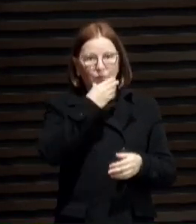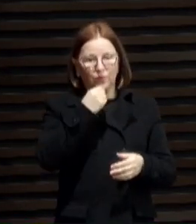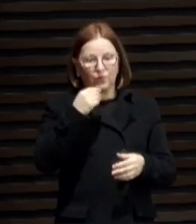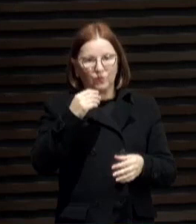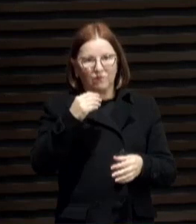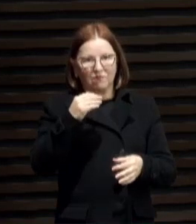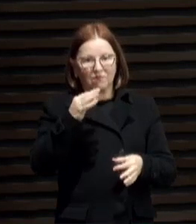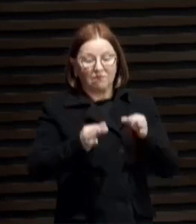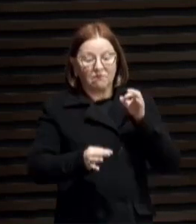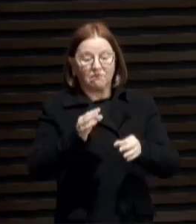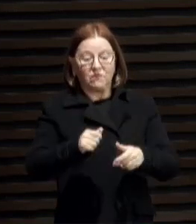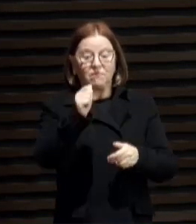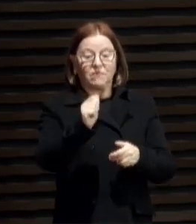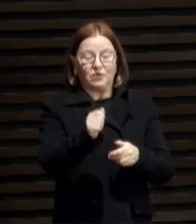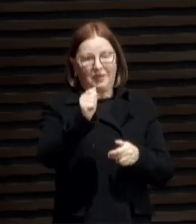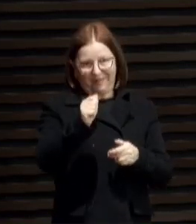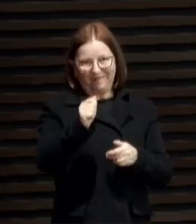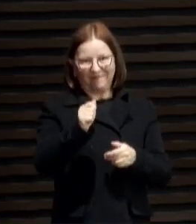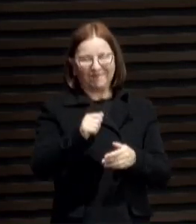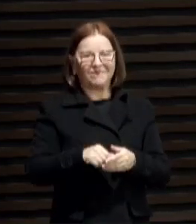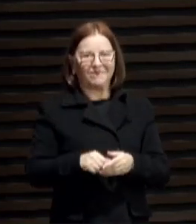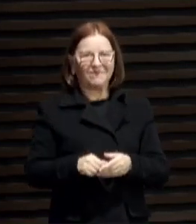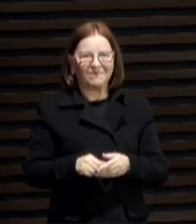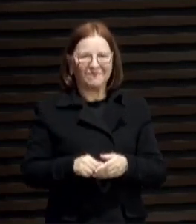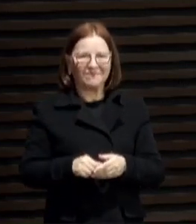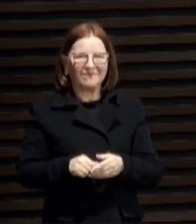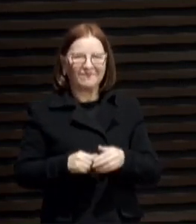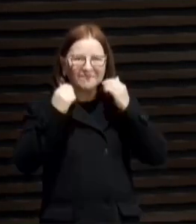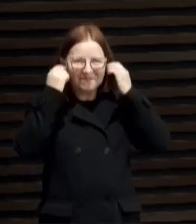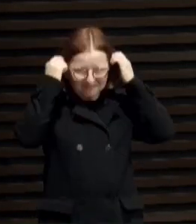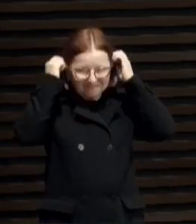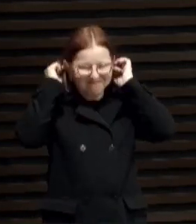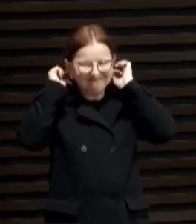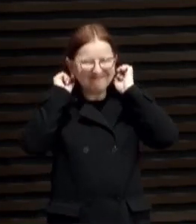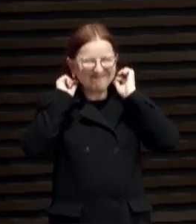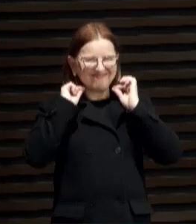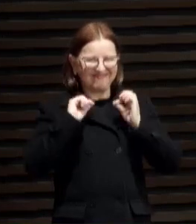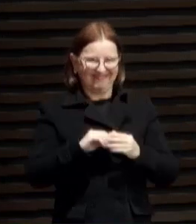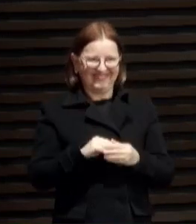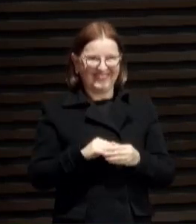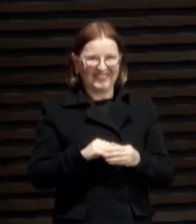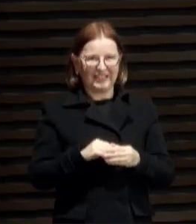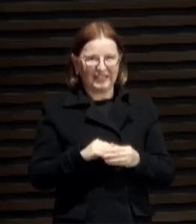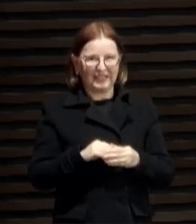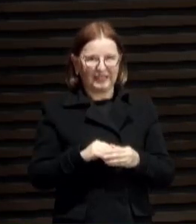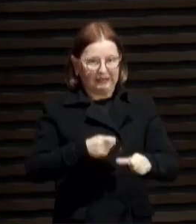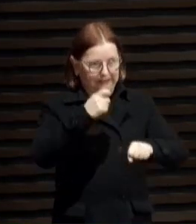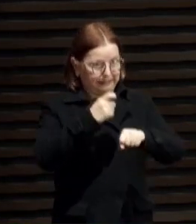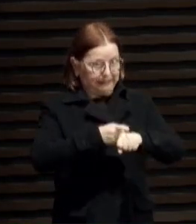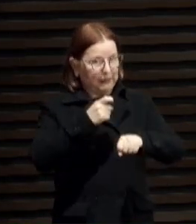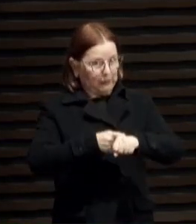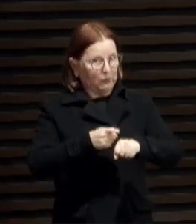ela impõe algumas situações, algumas determinações. É muito pesada essa mensagem